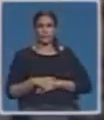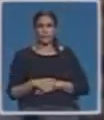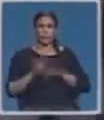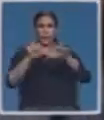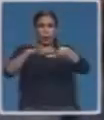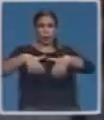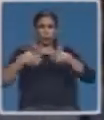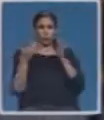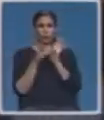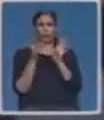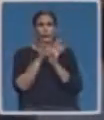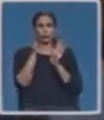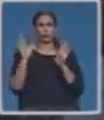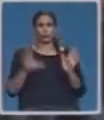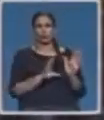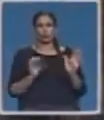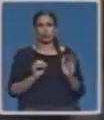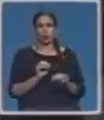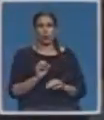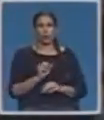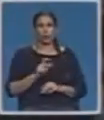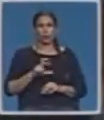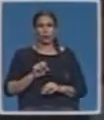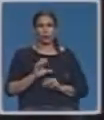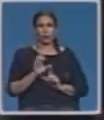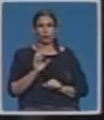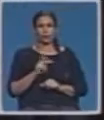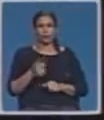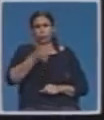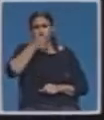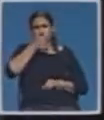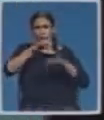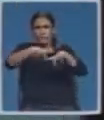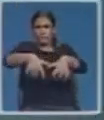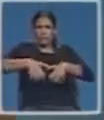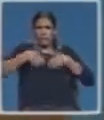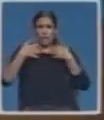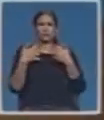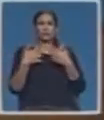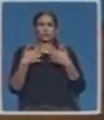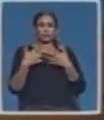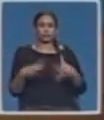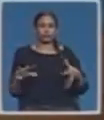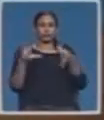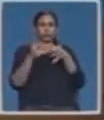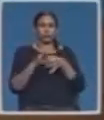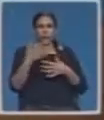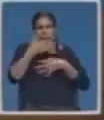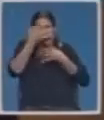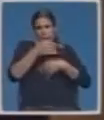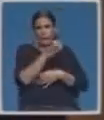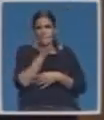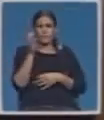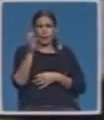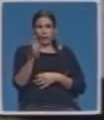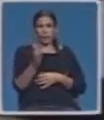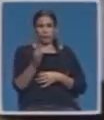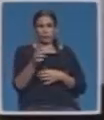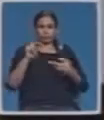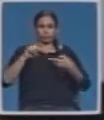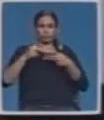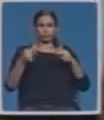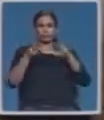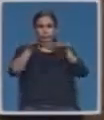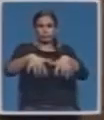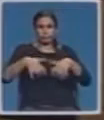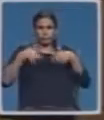O auditório da Biblioteca João José da Graça encheu na apresentação dos candidatos da coligação Acreditar no Faial à Assembleia Municipal